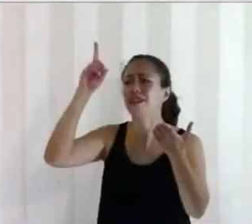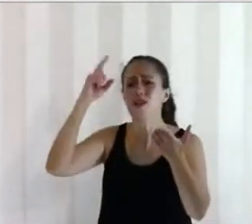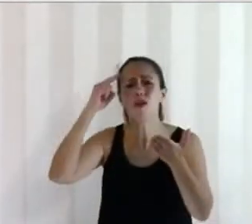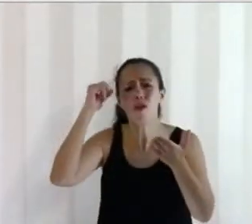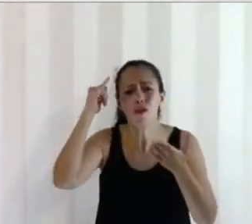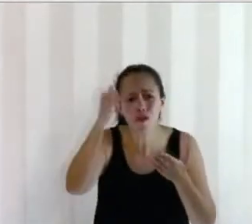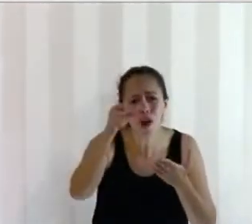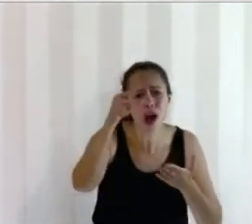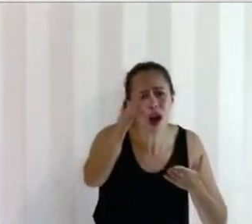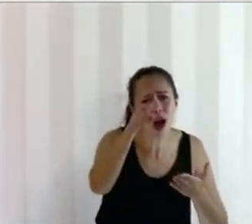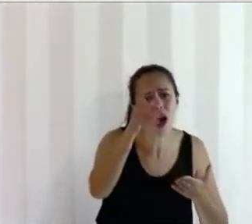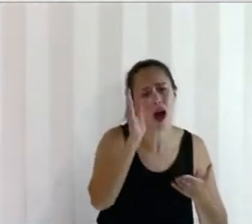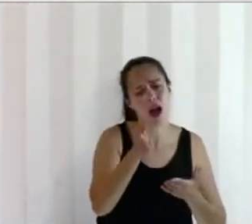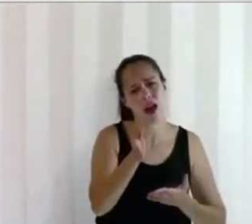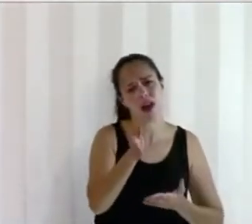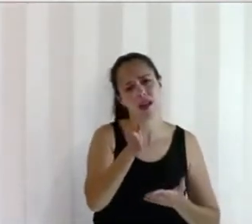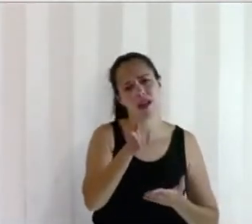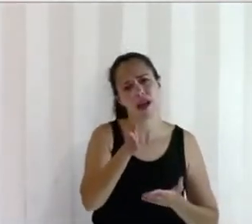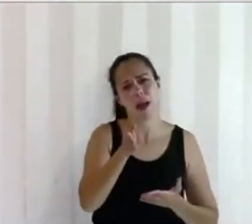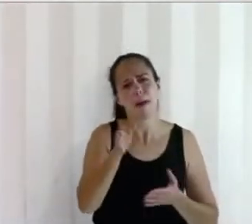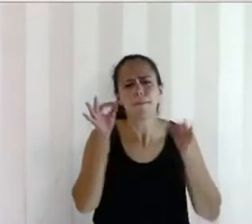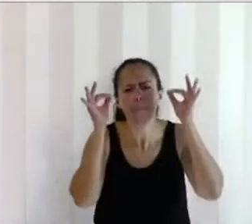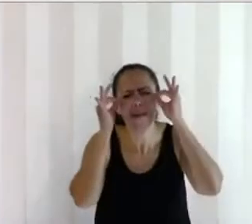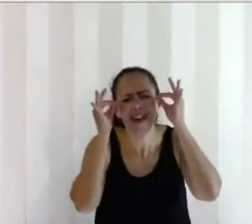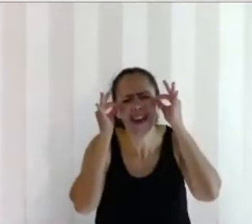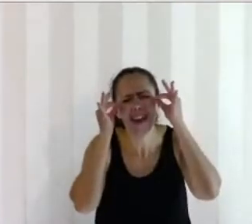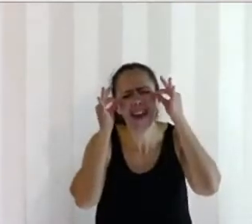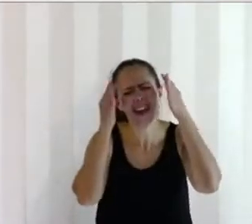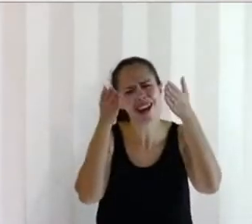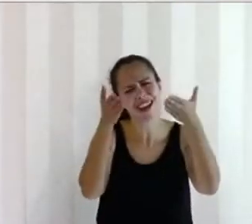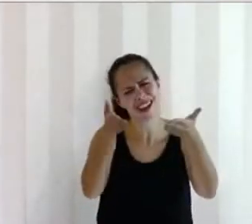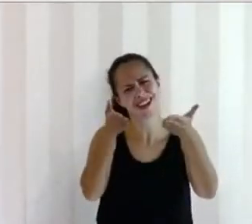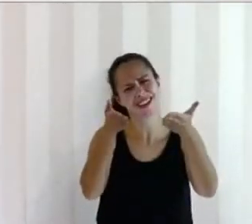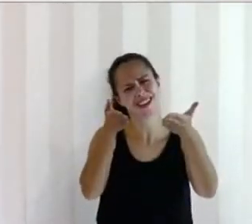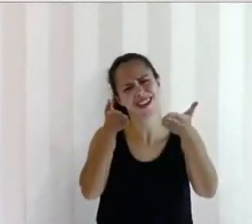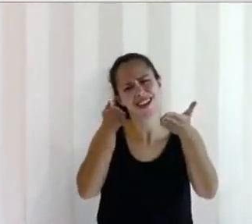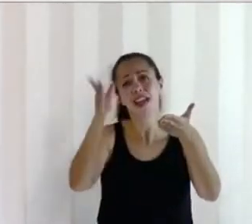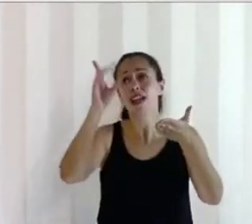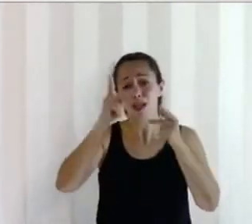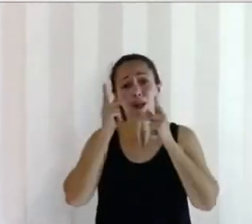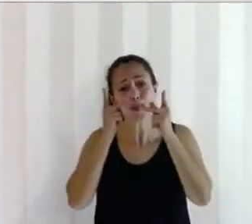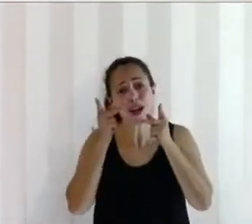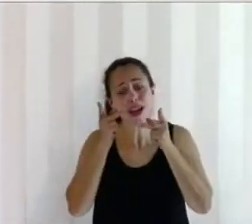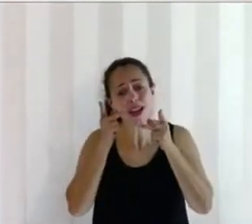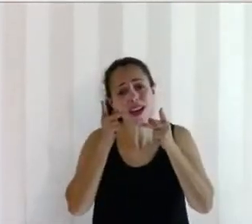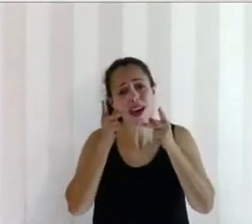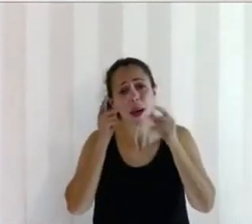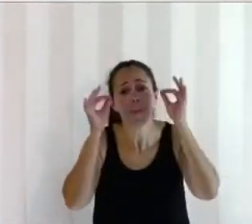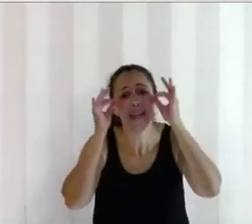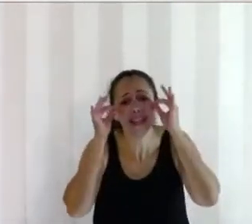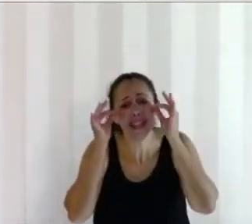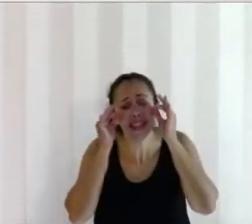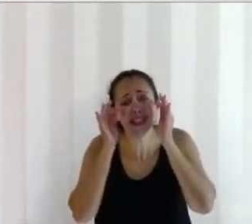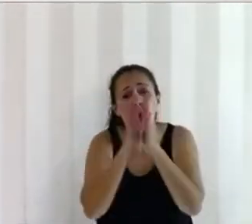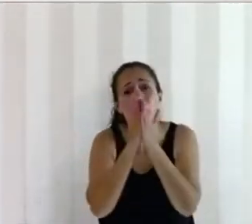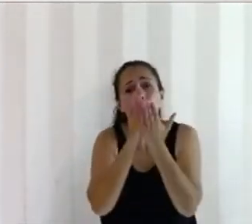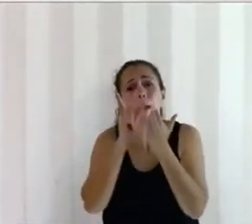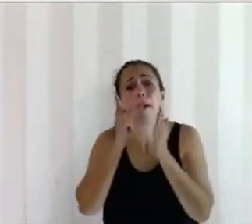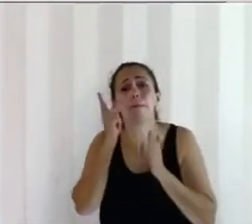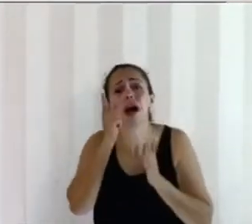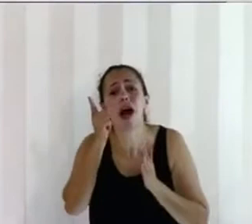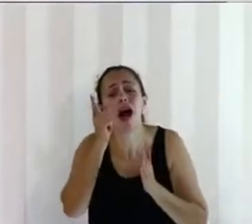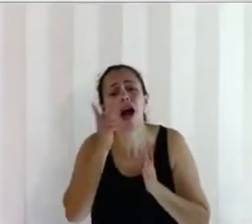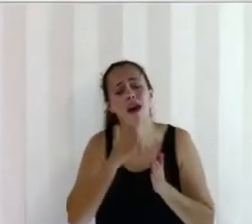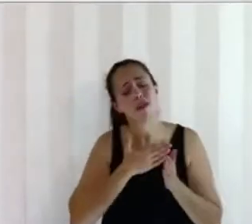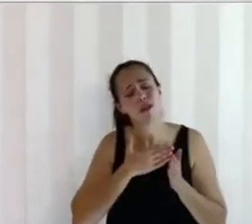você. Ouve a palavra, filho meu. Pega esses 10 mandamentos. Se você ainda não